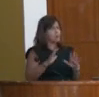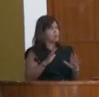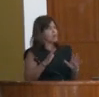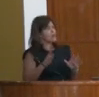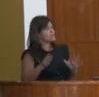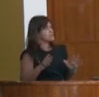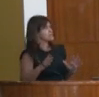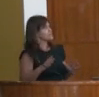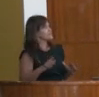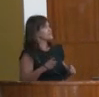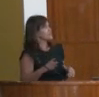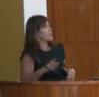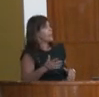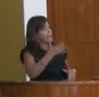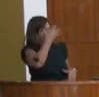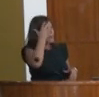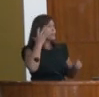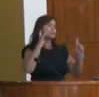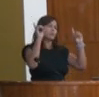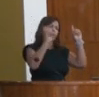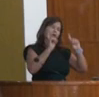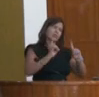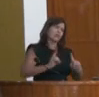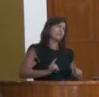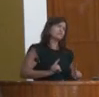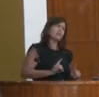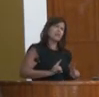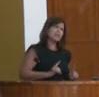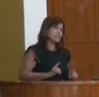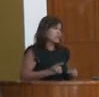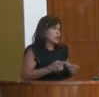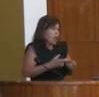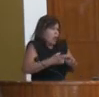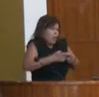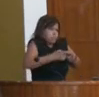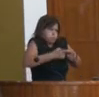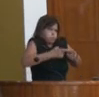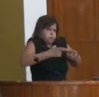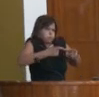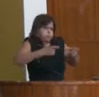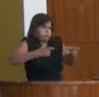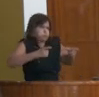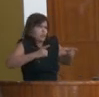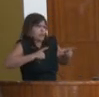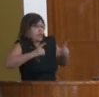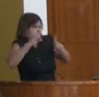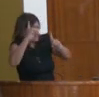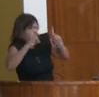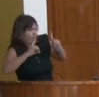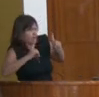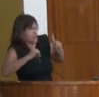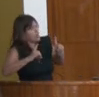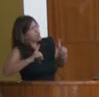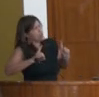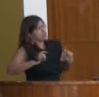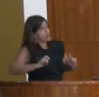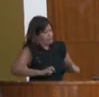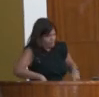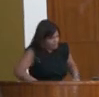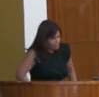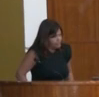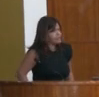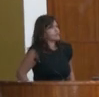universo do que é uma pessoa com deficiência é muito extenso. Você tem as deficiências físicas, intelectuais,